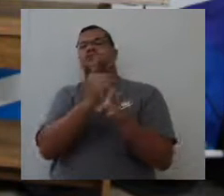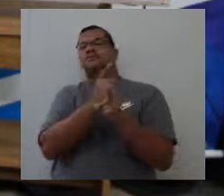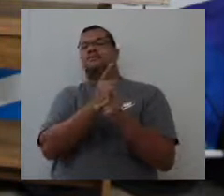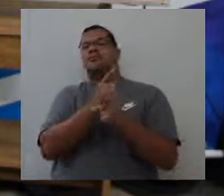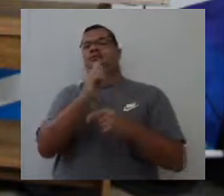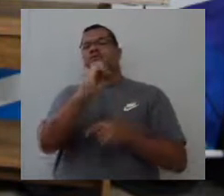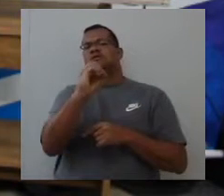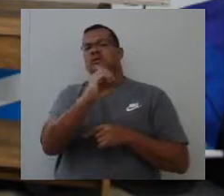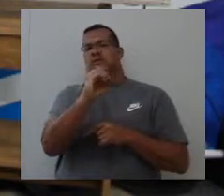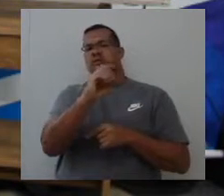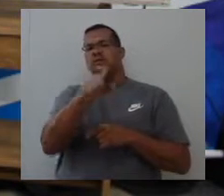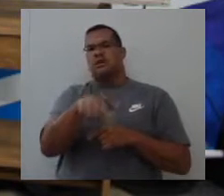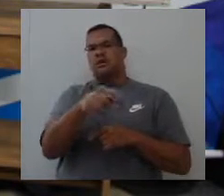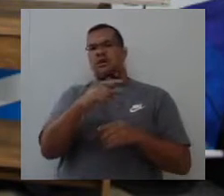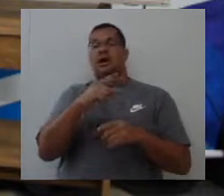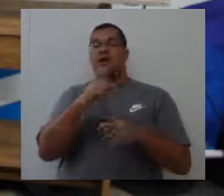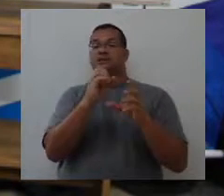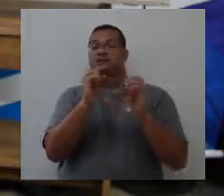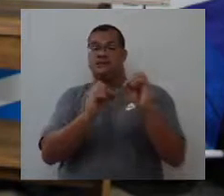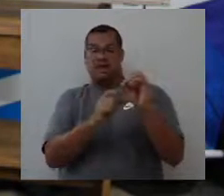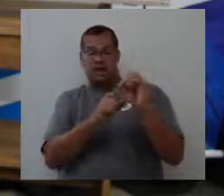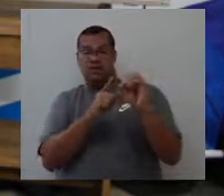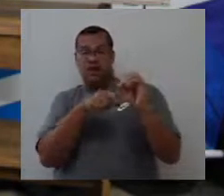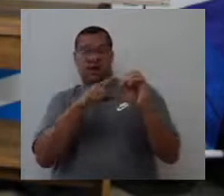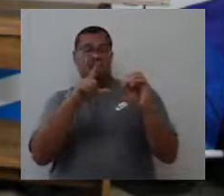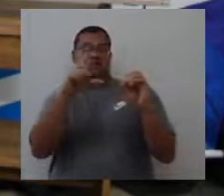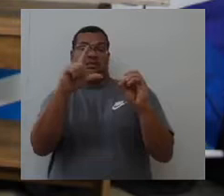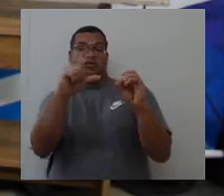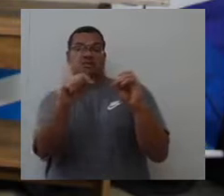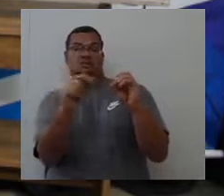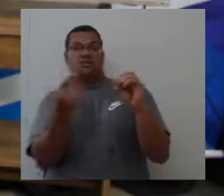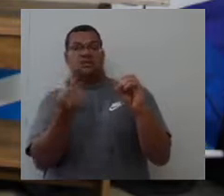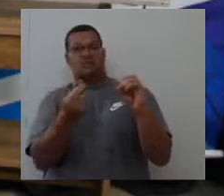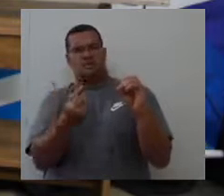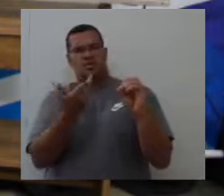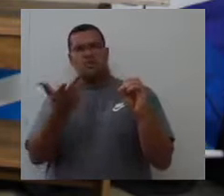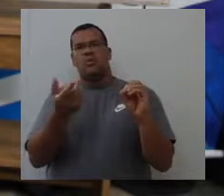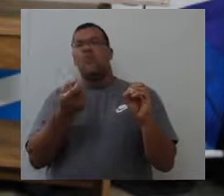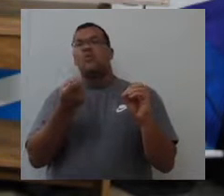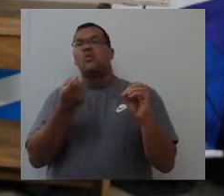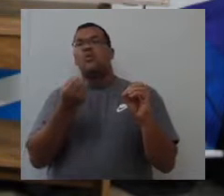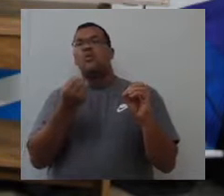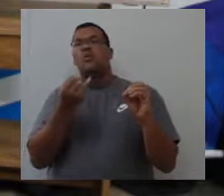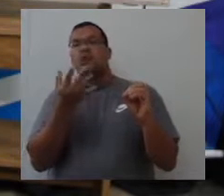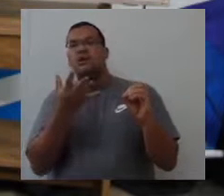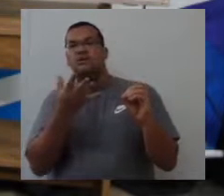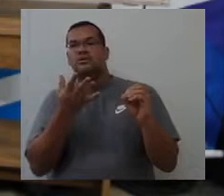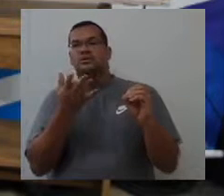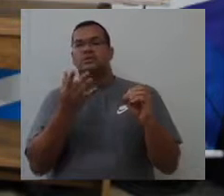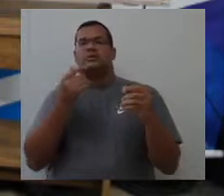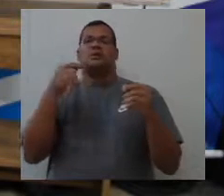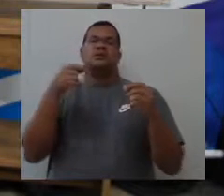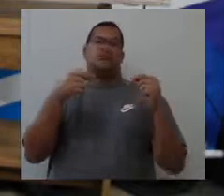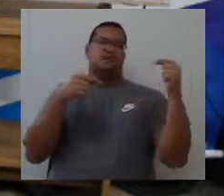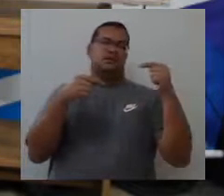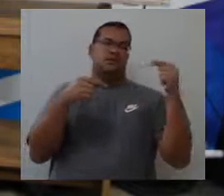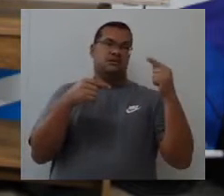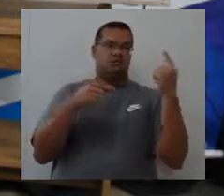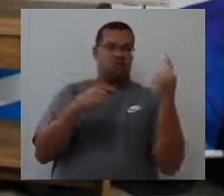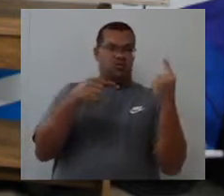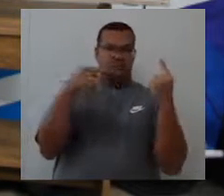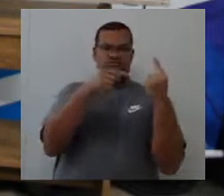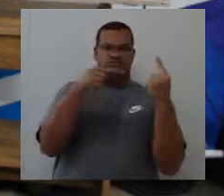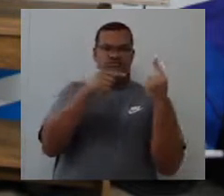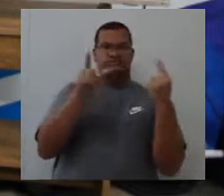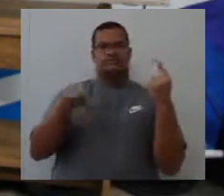eu vou perceber que tem uma redução. Mas foi uma redução de quanto? Qual é a quantidade de número decimal? Reduzindo de 1 que vai encontrar